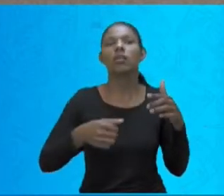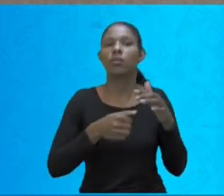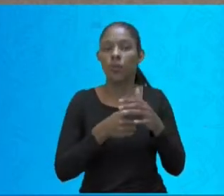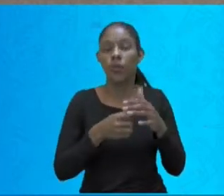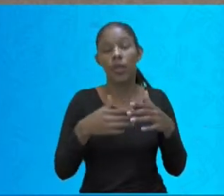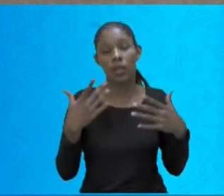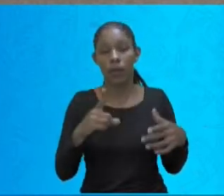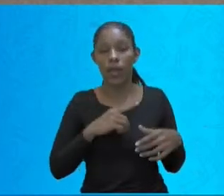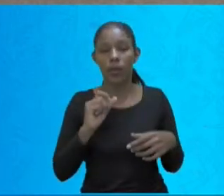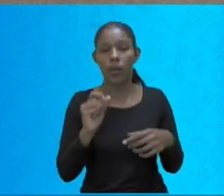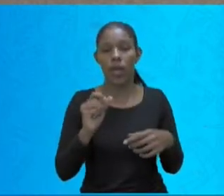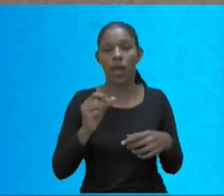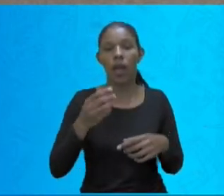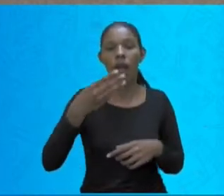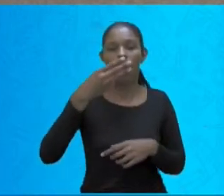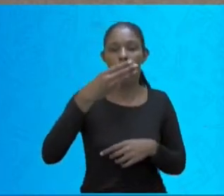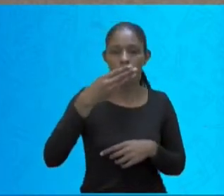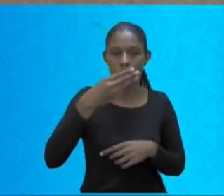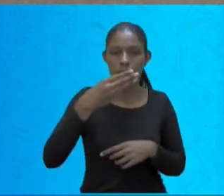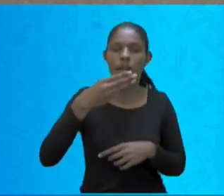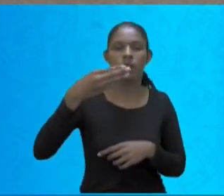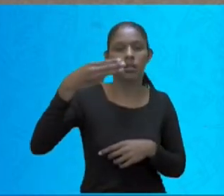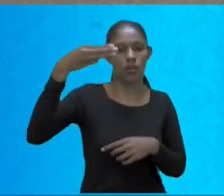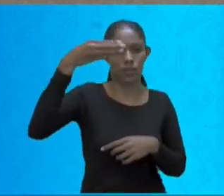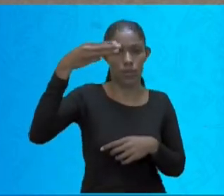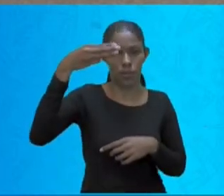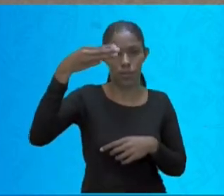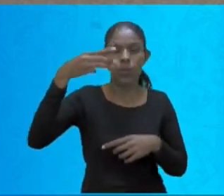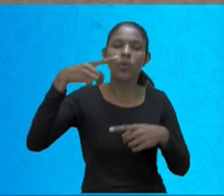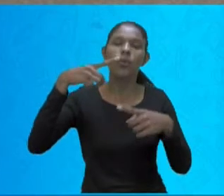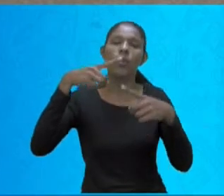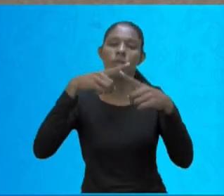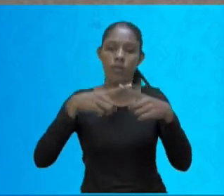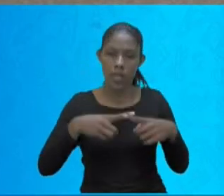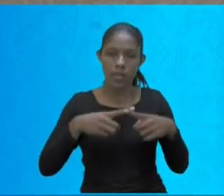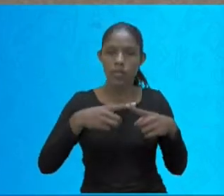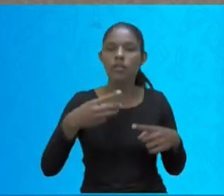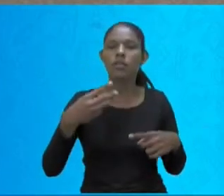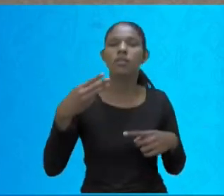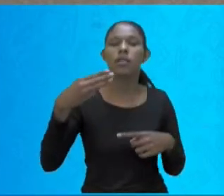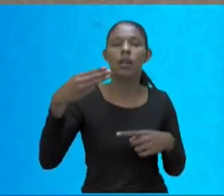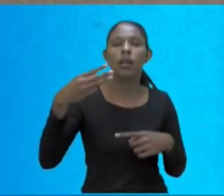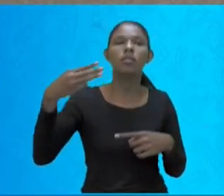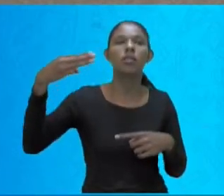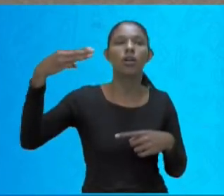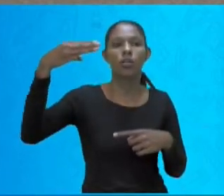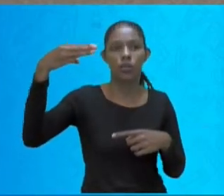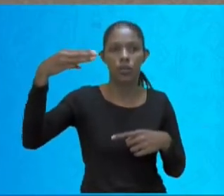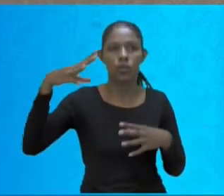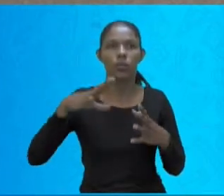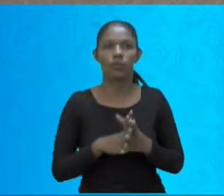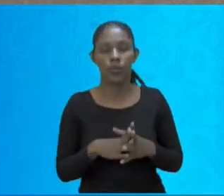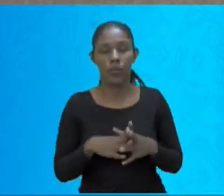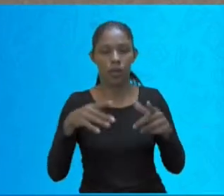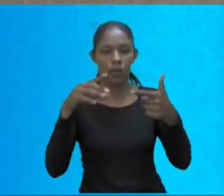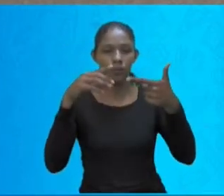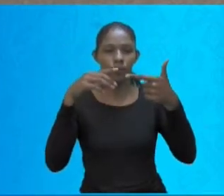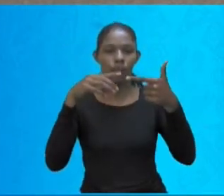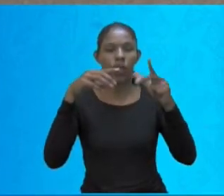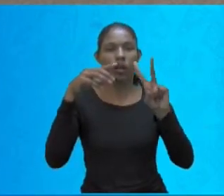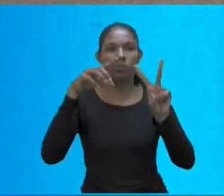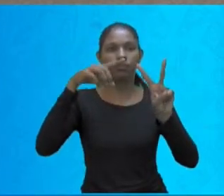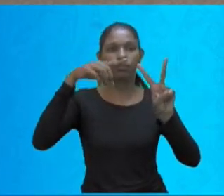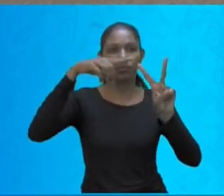cubo. Isso do primeiro valor, 729, que é o primeiro cubo. Então, eu tenho